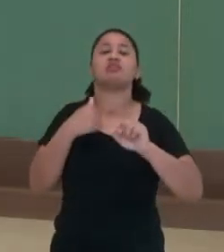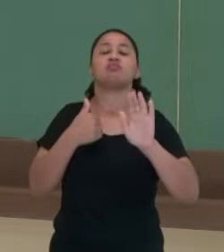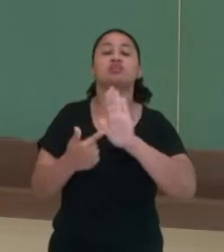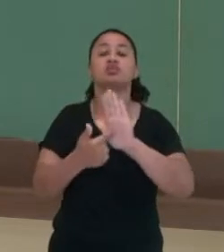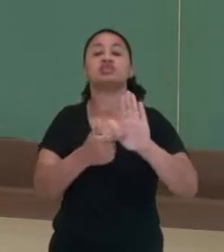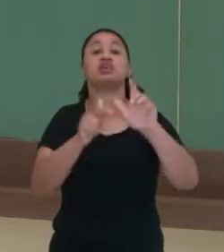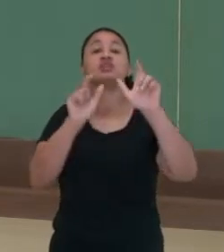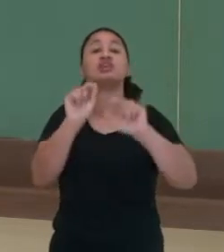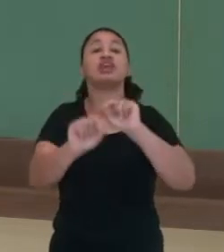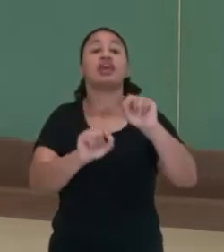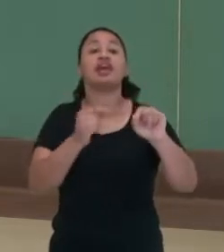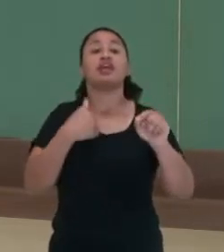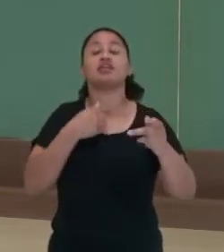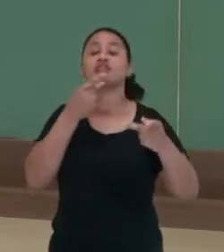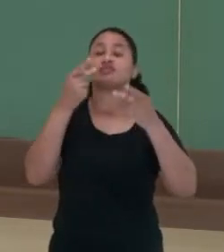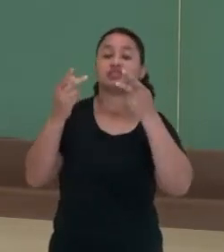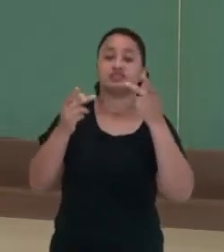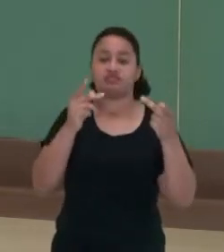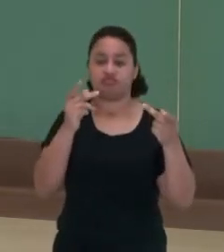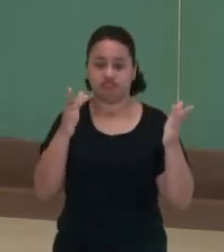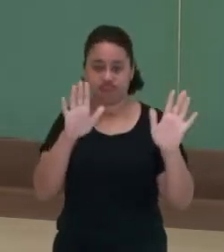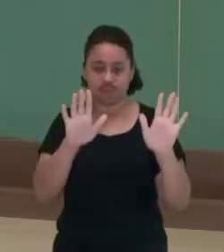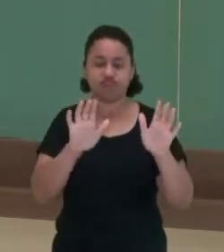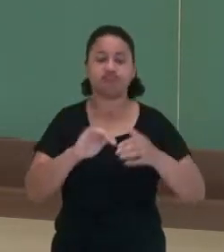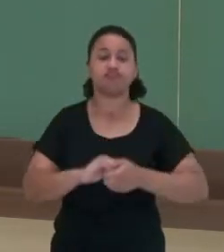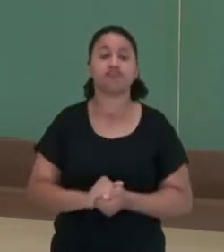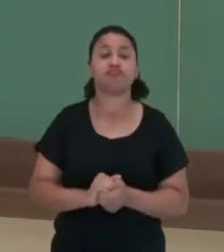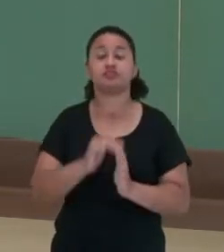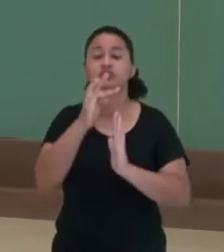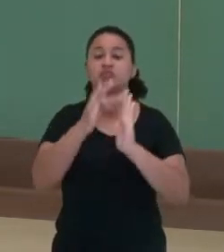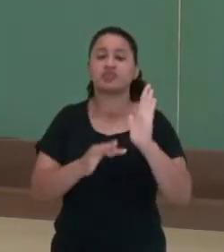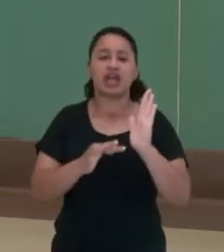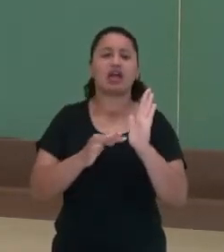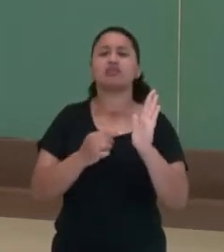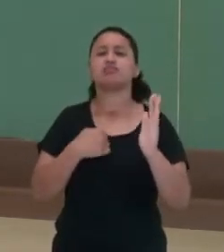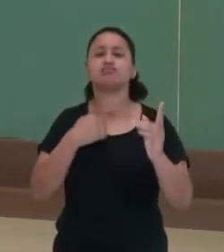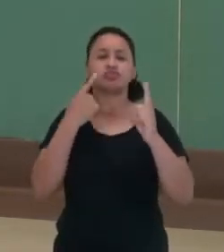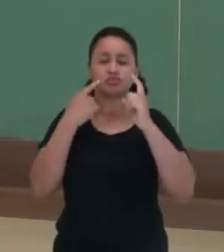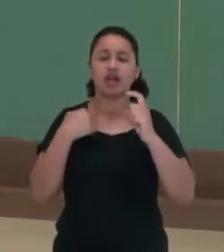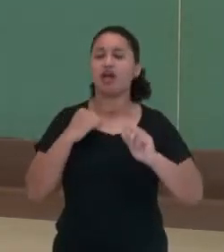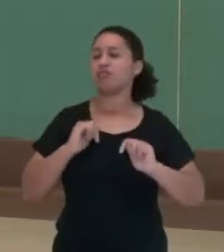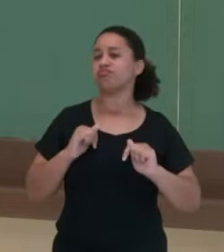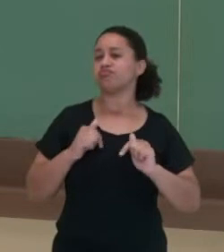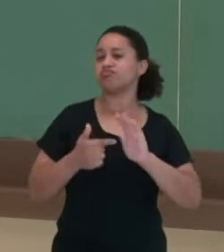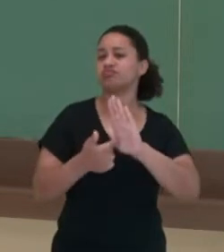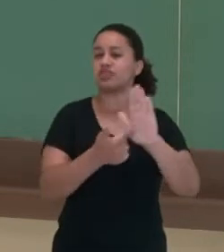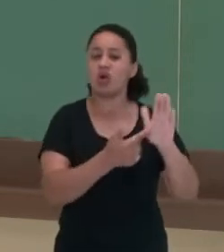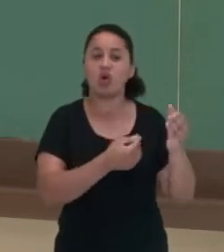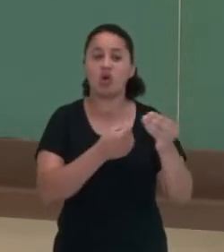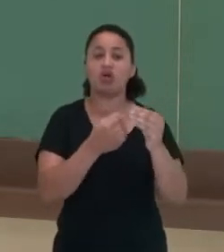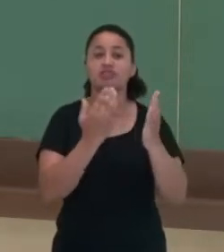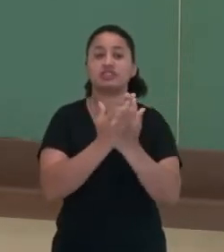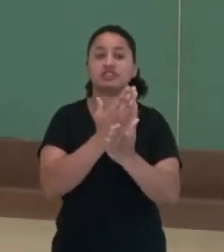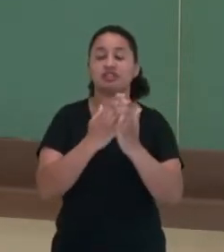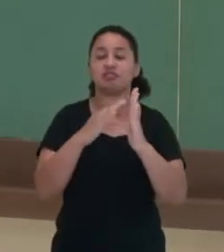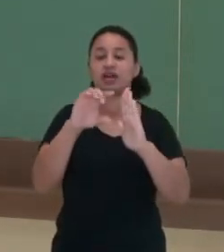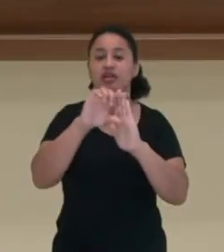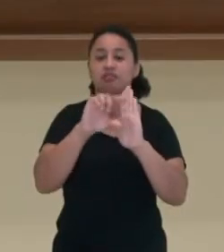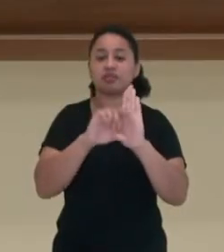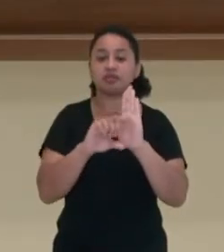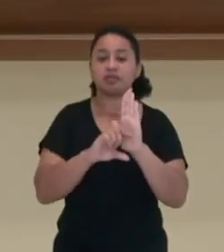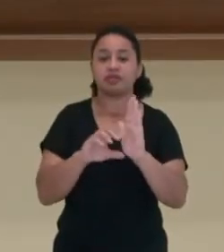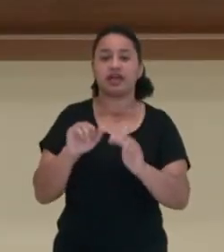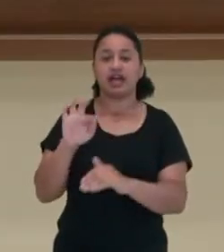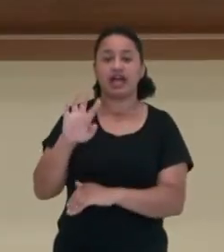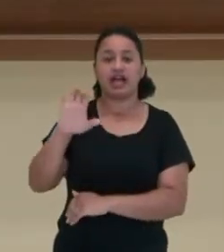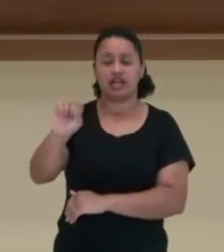quem fala o quê. O texto dramático, como se divide? Em atos. E se fosse um romance, professora,